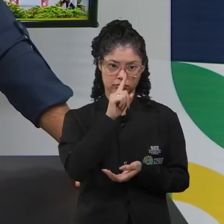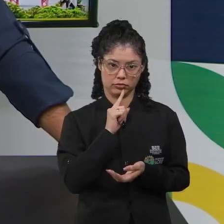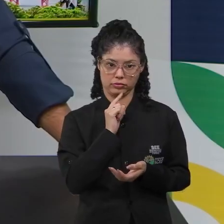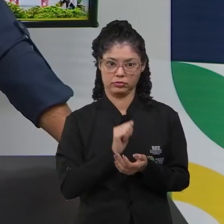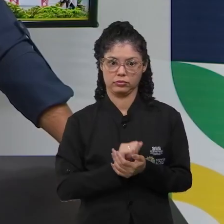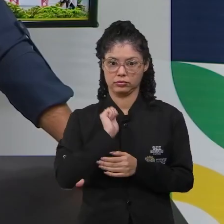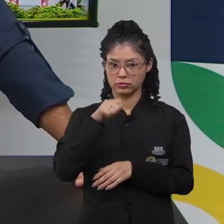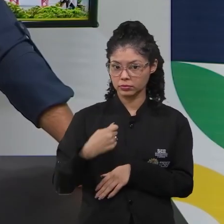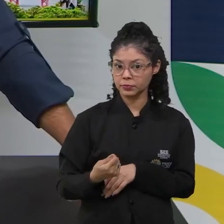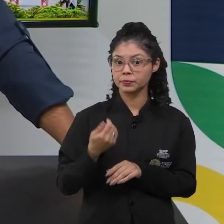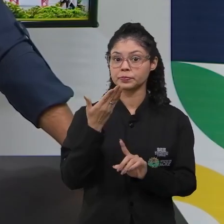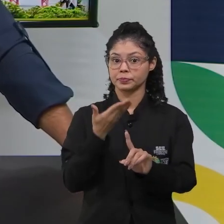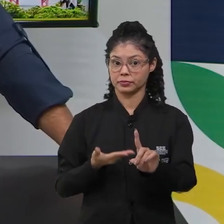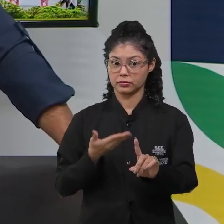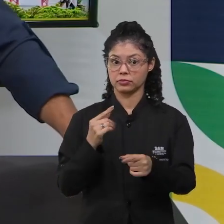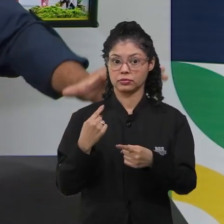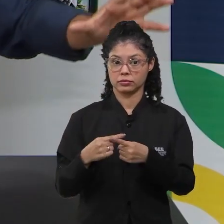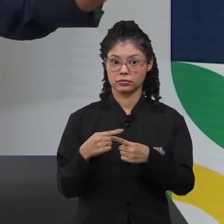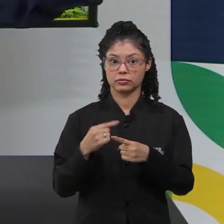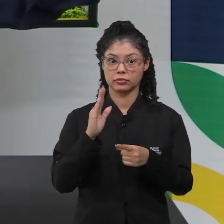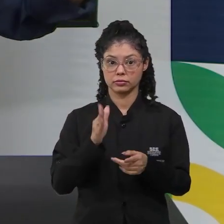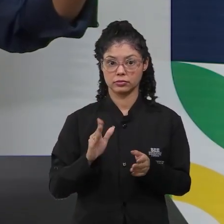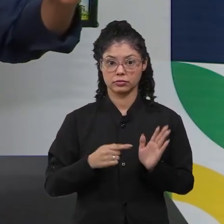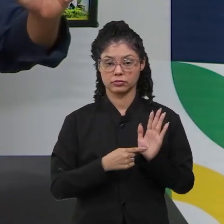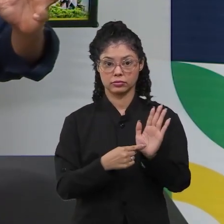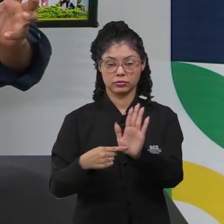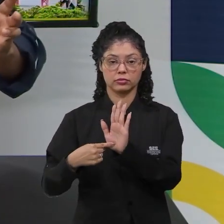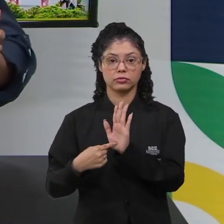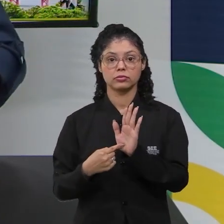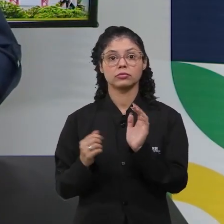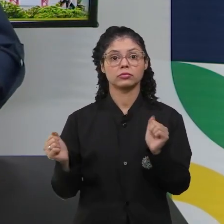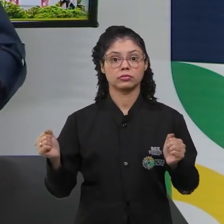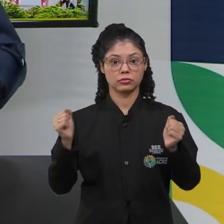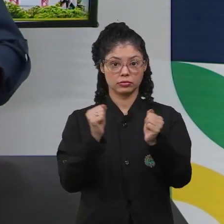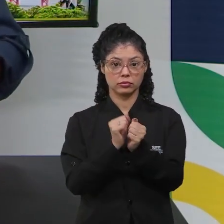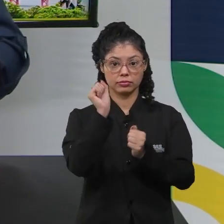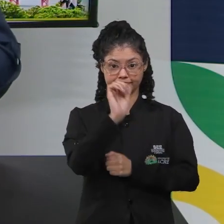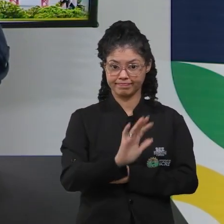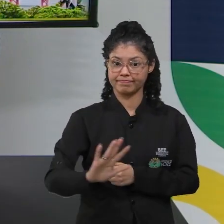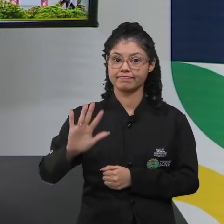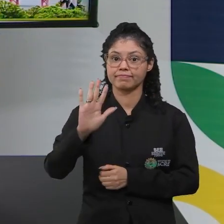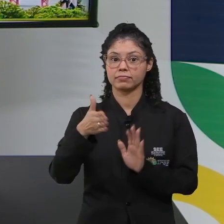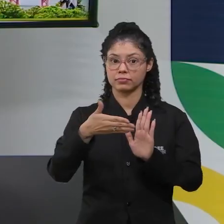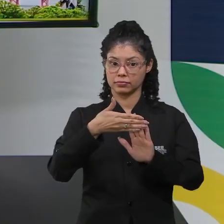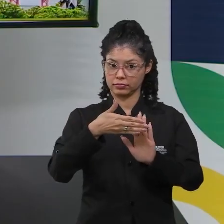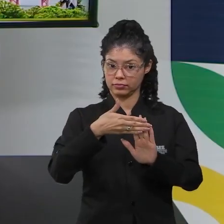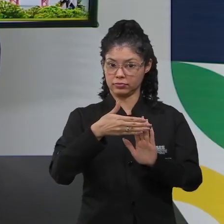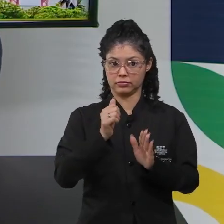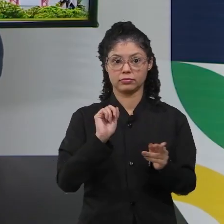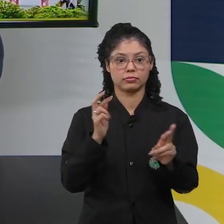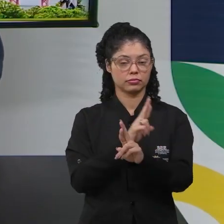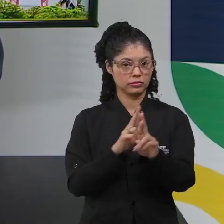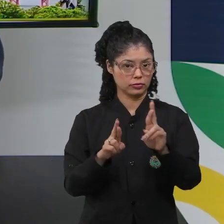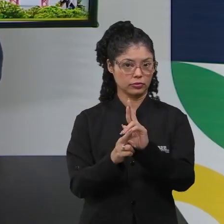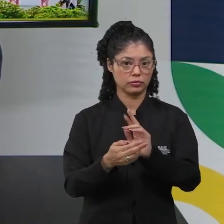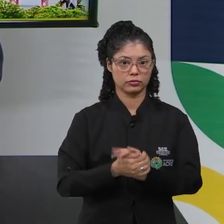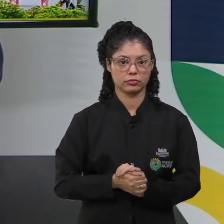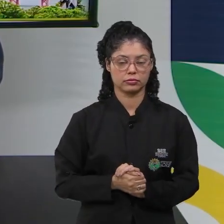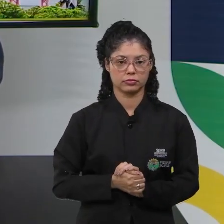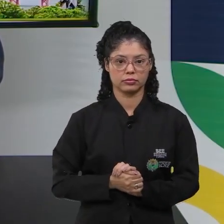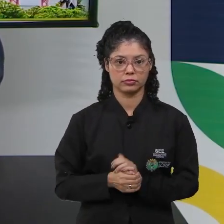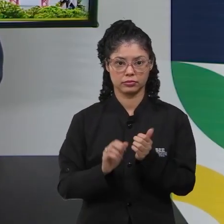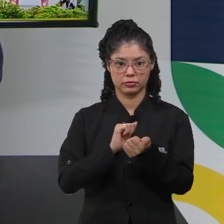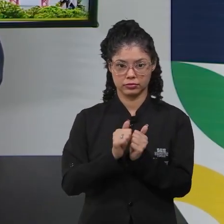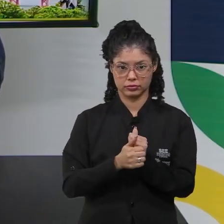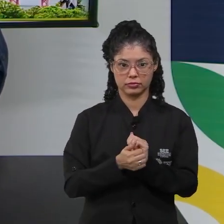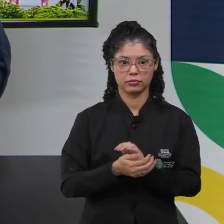é simbólica, é representativa, porque a gente já mostra a união de nações com um propósito em relação a um